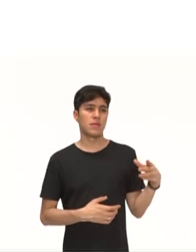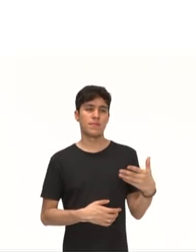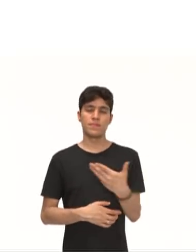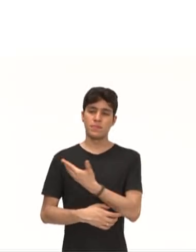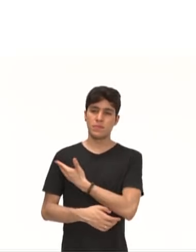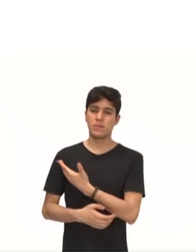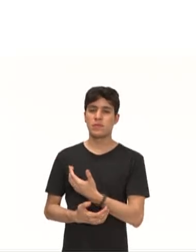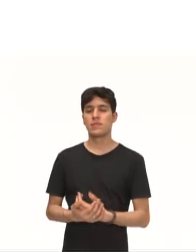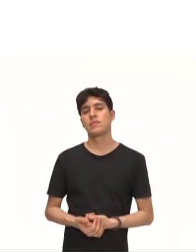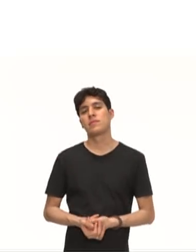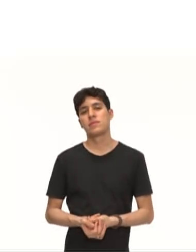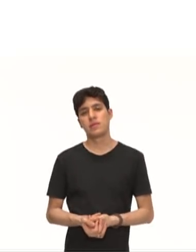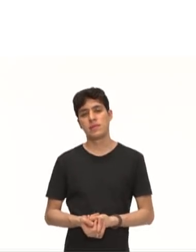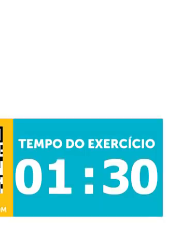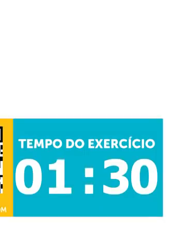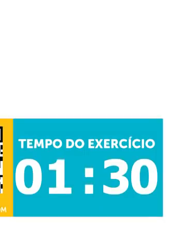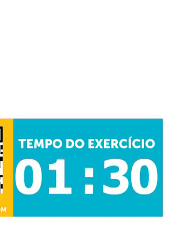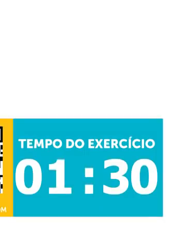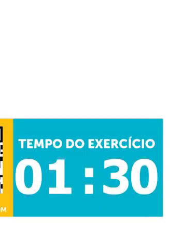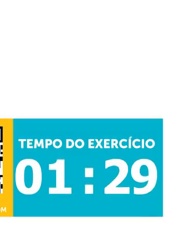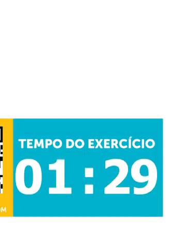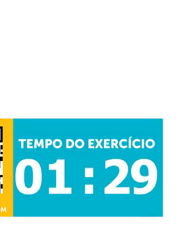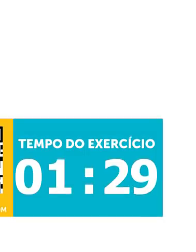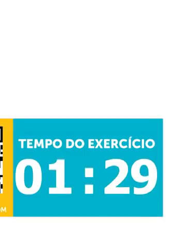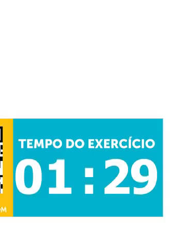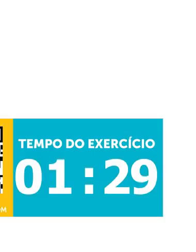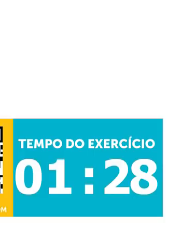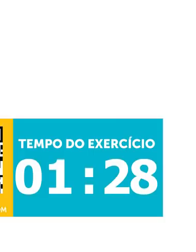D, pluricelulares.